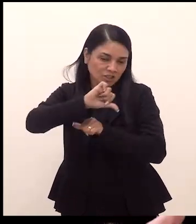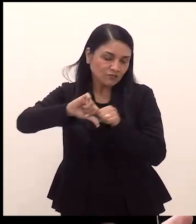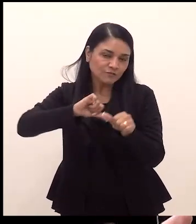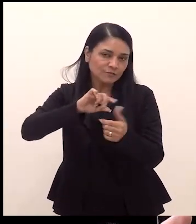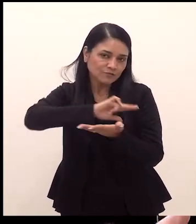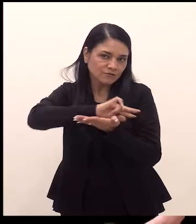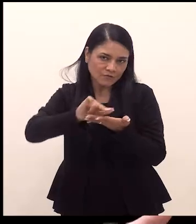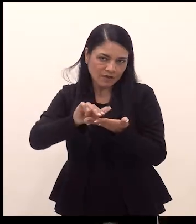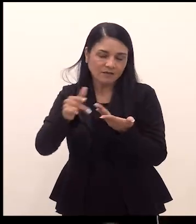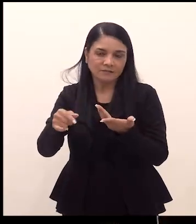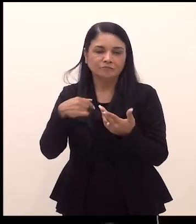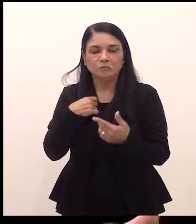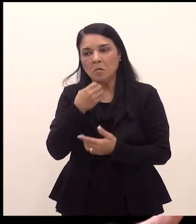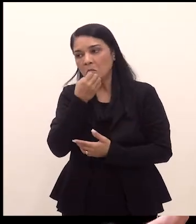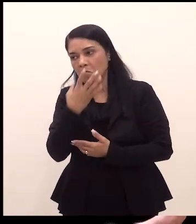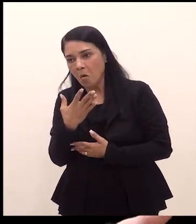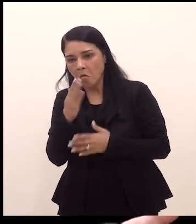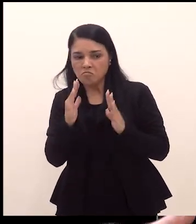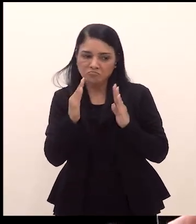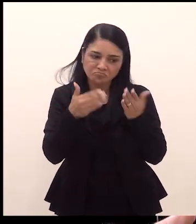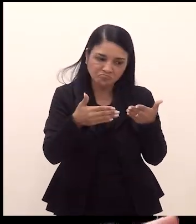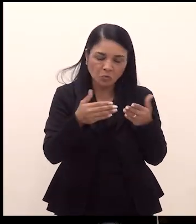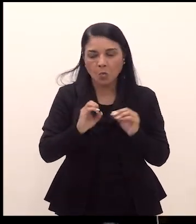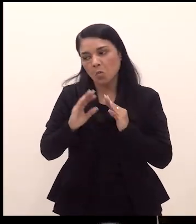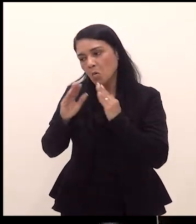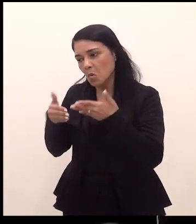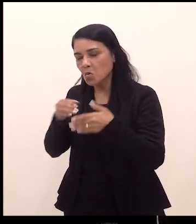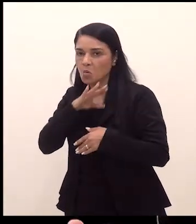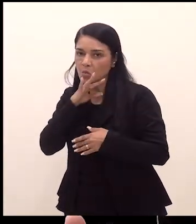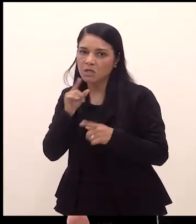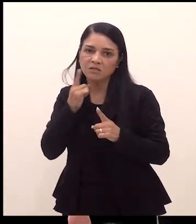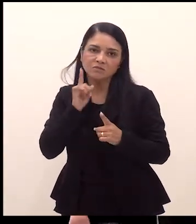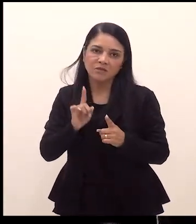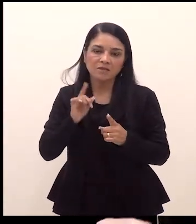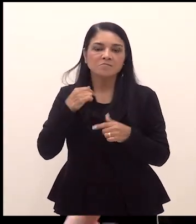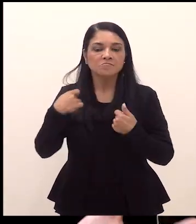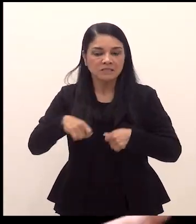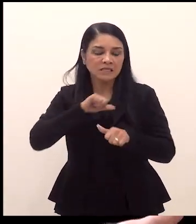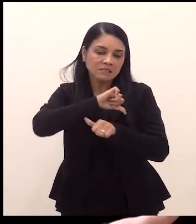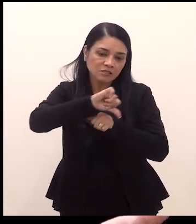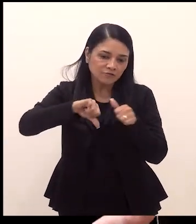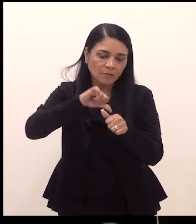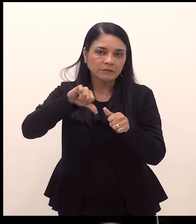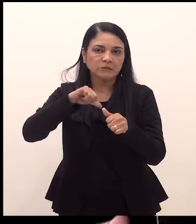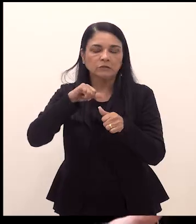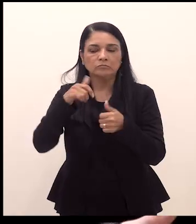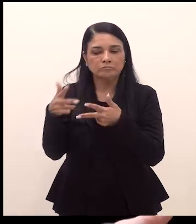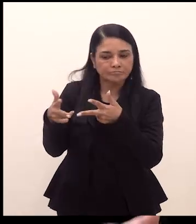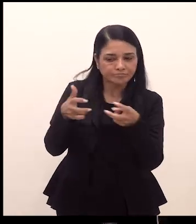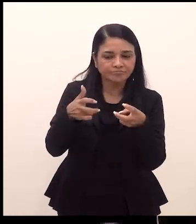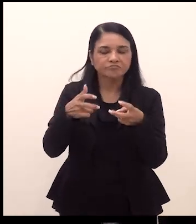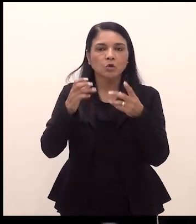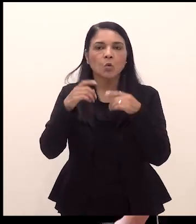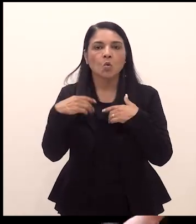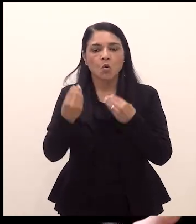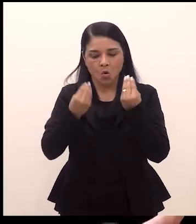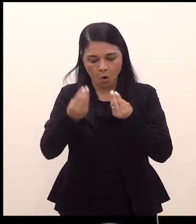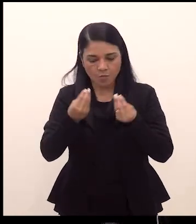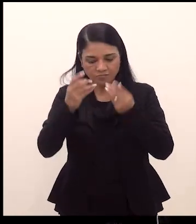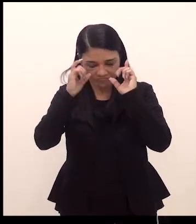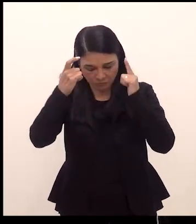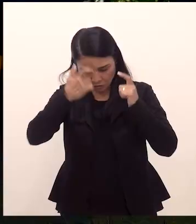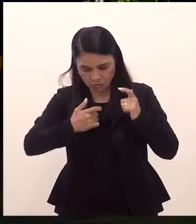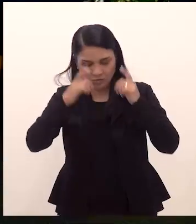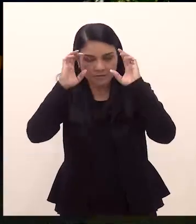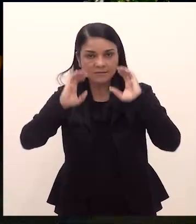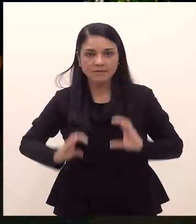de transformações. Difícil de dizer se para o bom ou para o ruim, mas são transformações a partir das quais a gente precisa lidar enquanto cidadão,